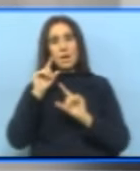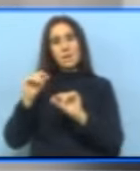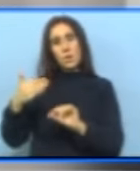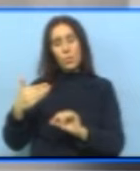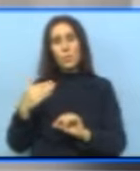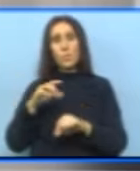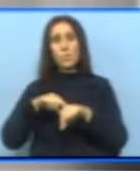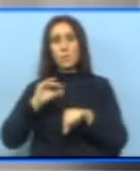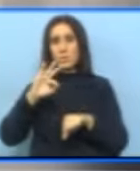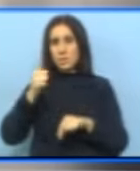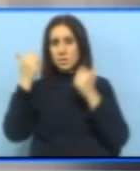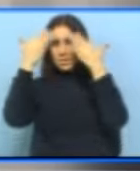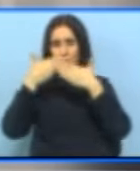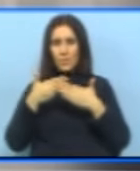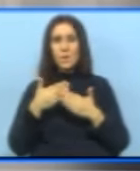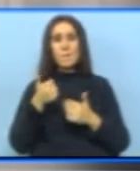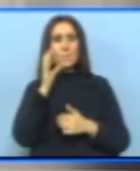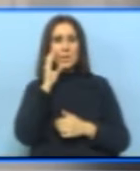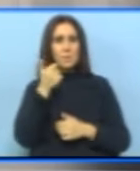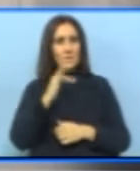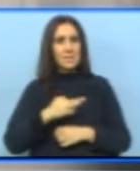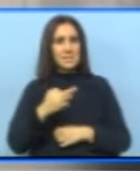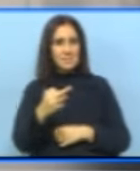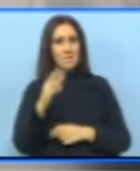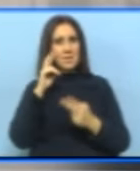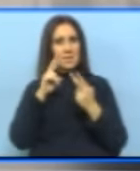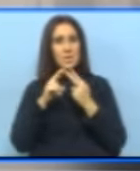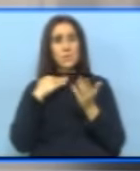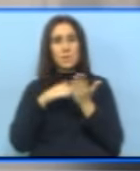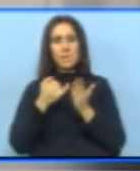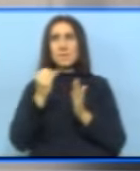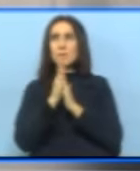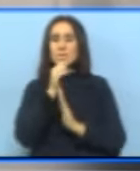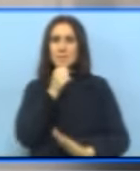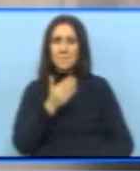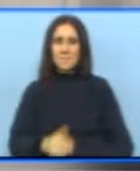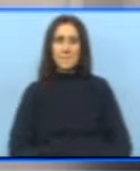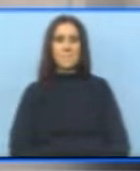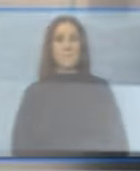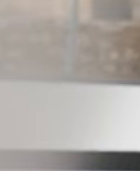pelas 22h45. Votos de boa tarde, bom fim de semana. Até à próxima segunda-feira, se Deus quiser.